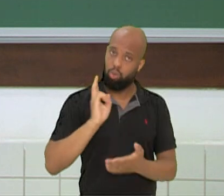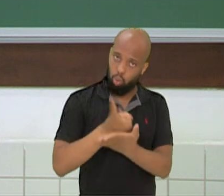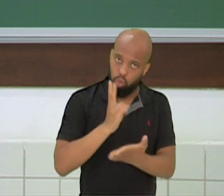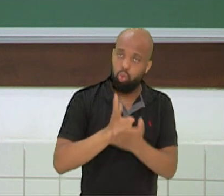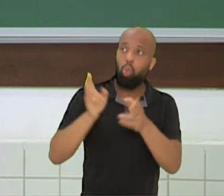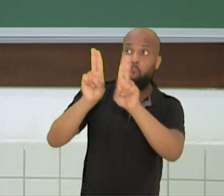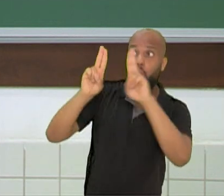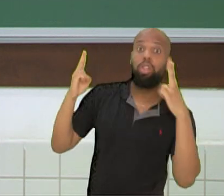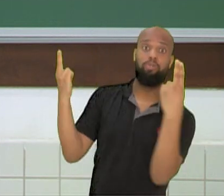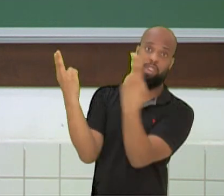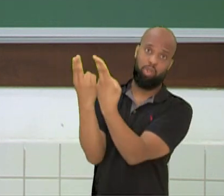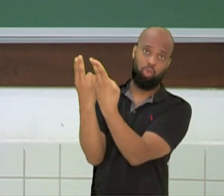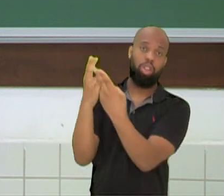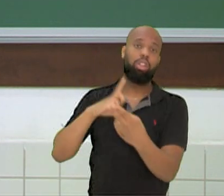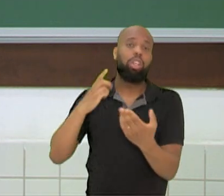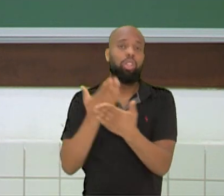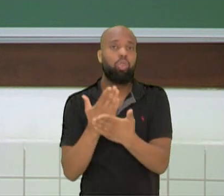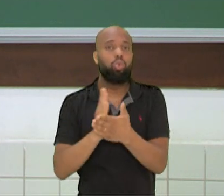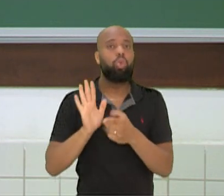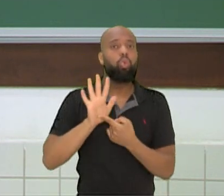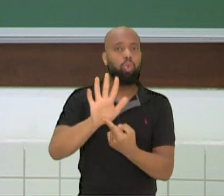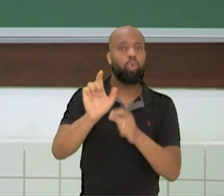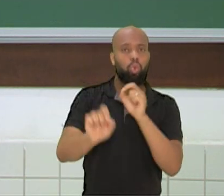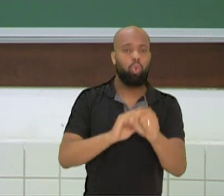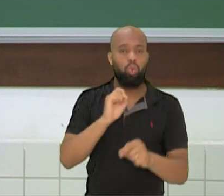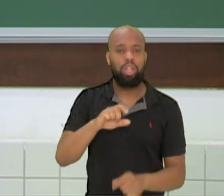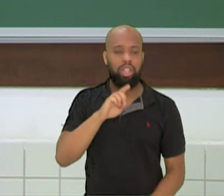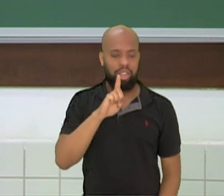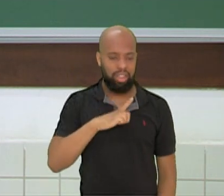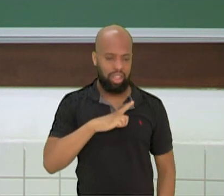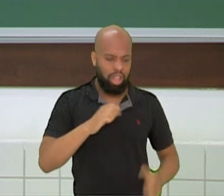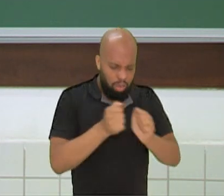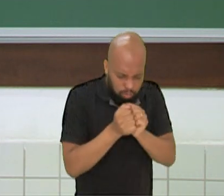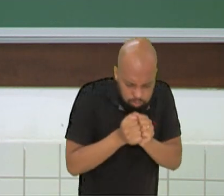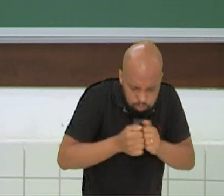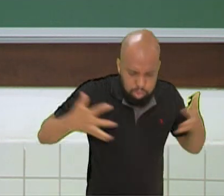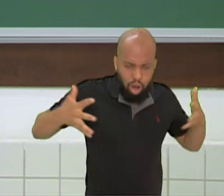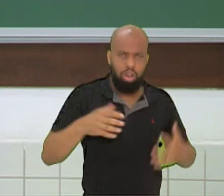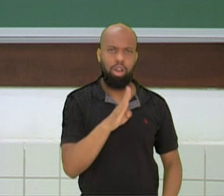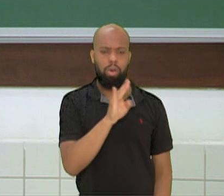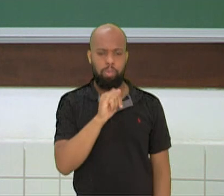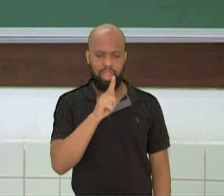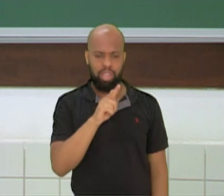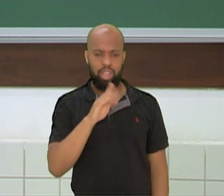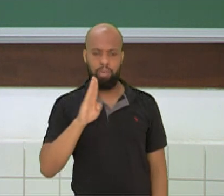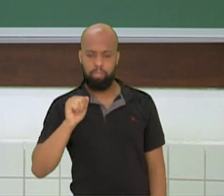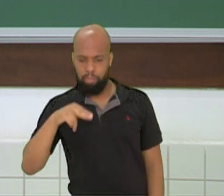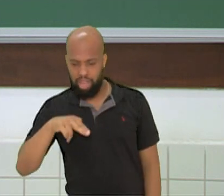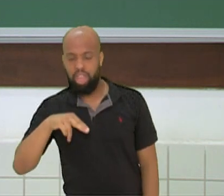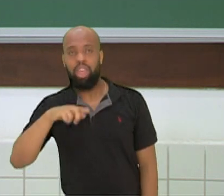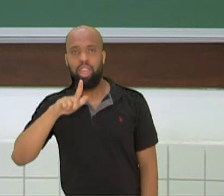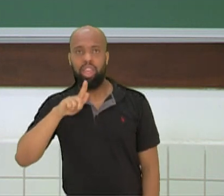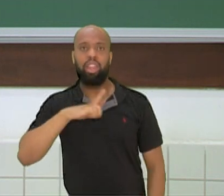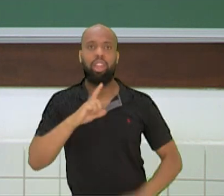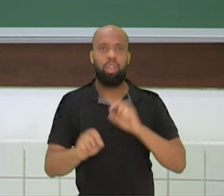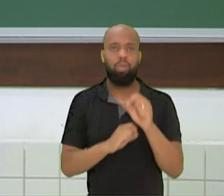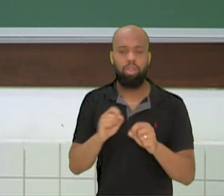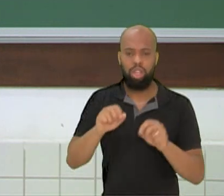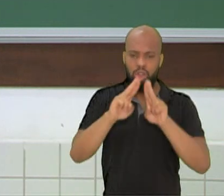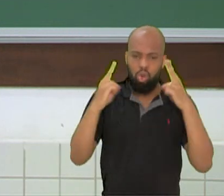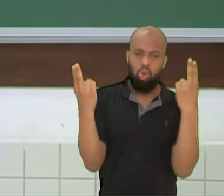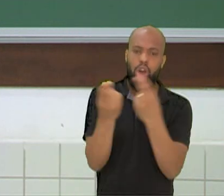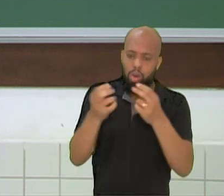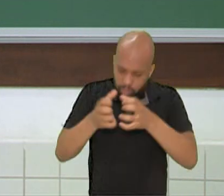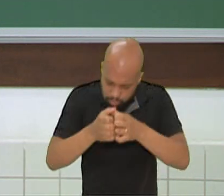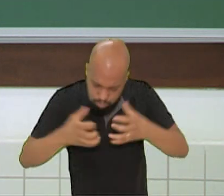expansão. Estudos indicam que tenha sido então o Big Bang, que ainda está atuando para fazer com que o universo esteja ali em